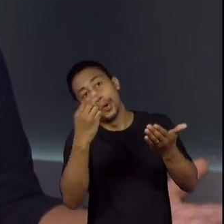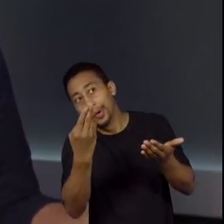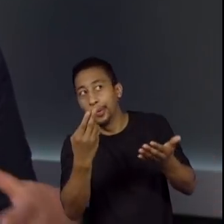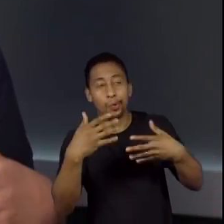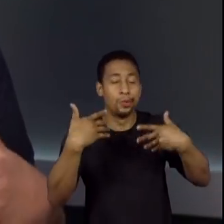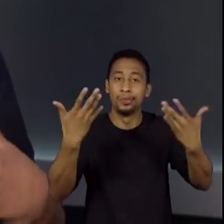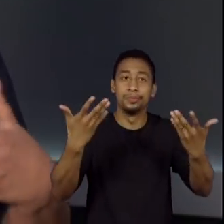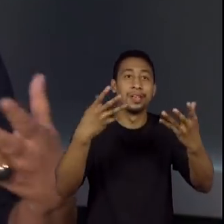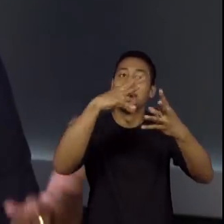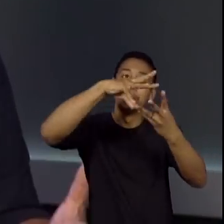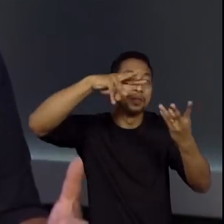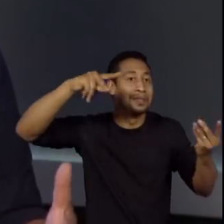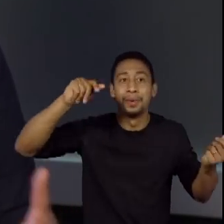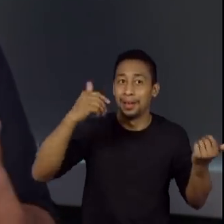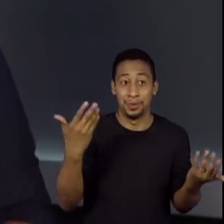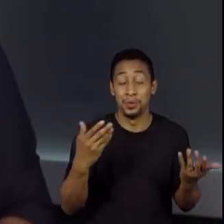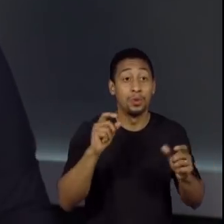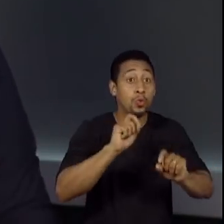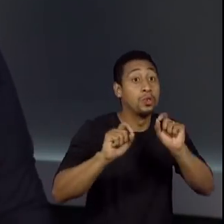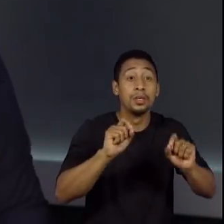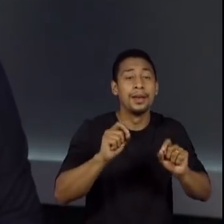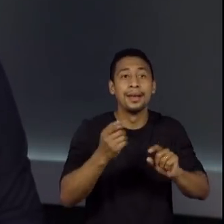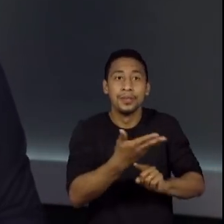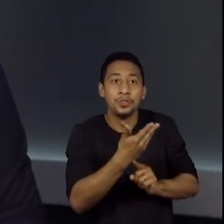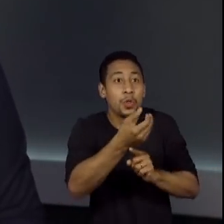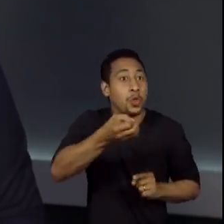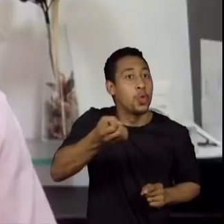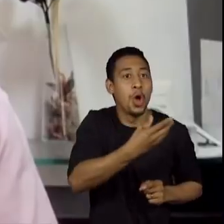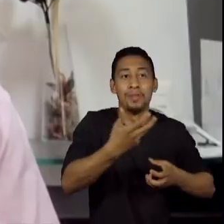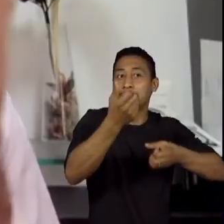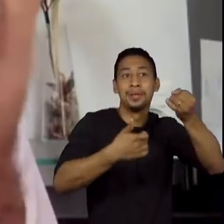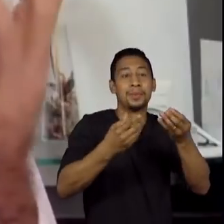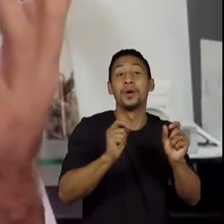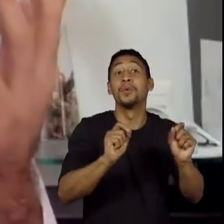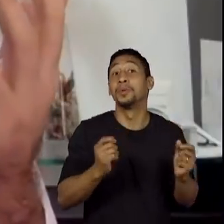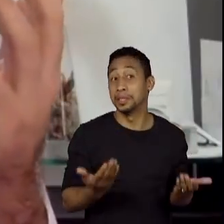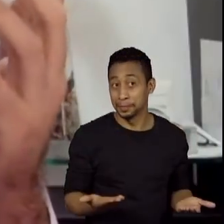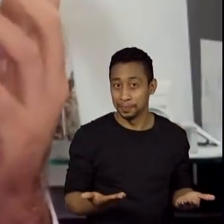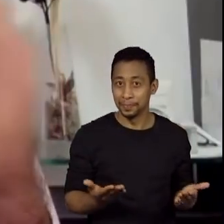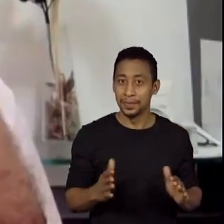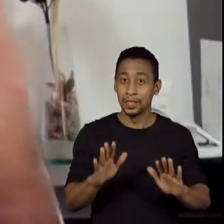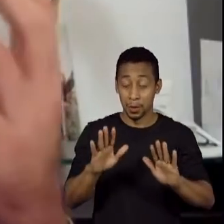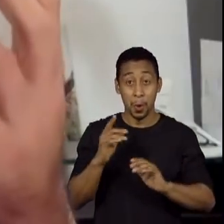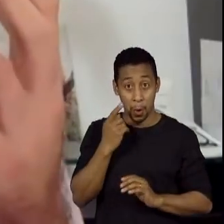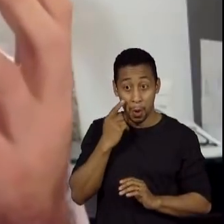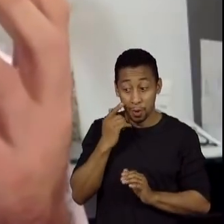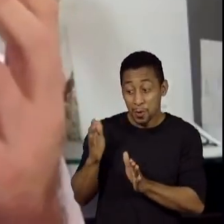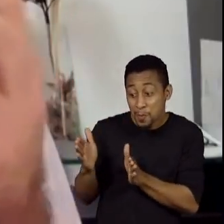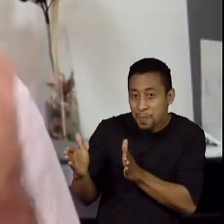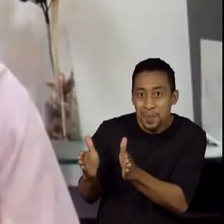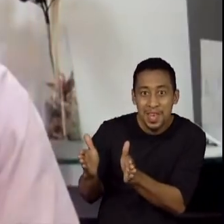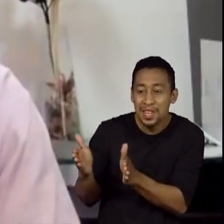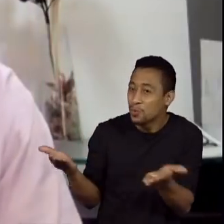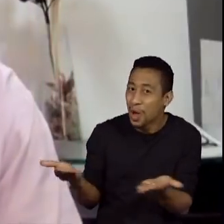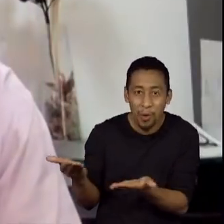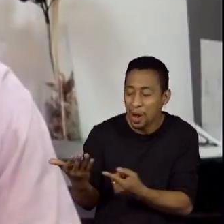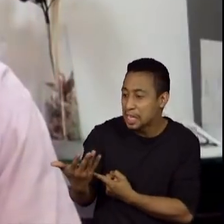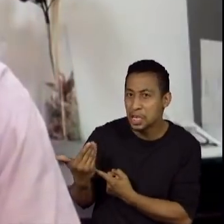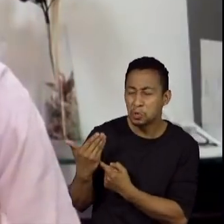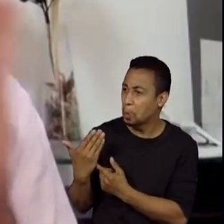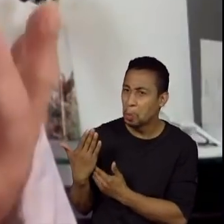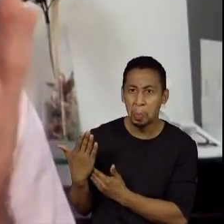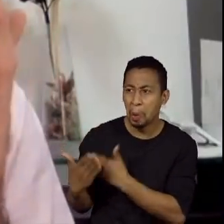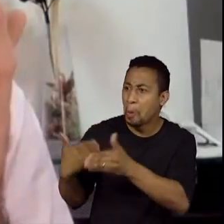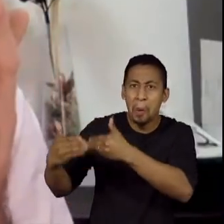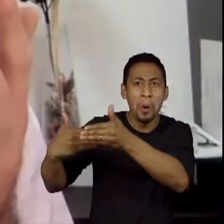extraterrestre? O que tem de mais novo e mais importante para ser dito? Bom, eu acho que nunca estivemos num momento tão quente quanto atualmente, né? Com